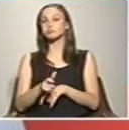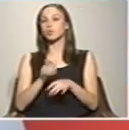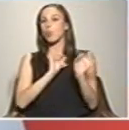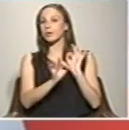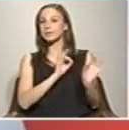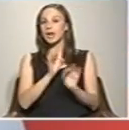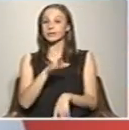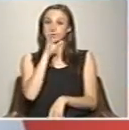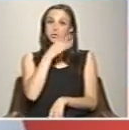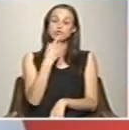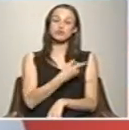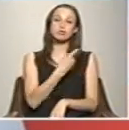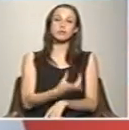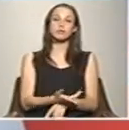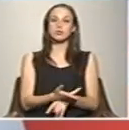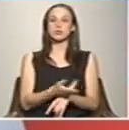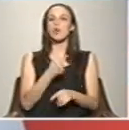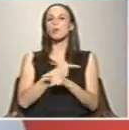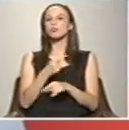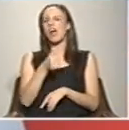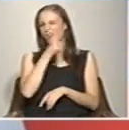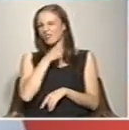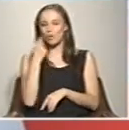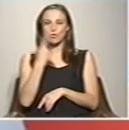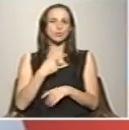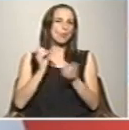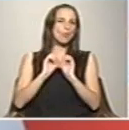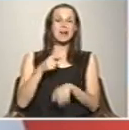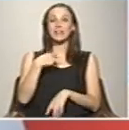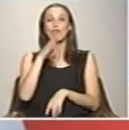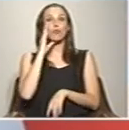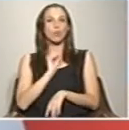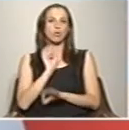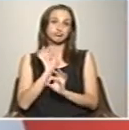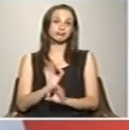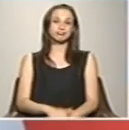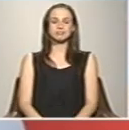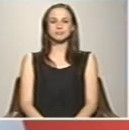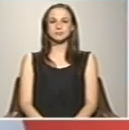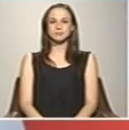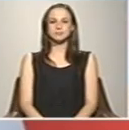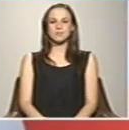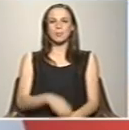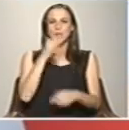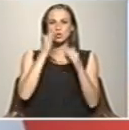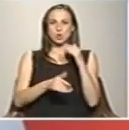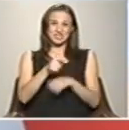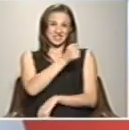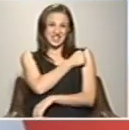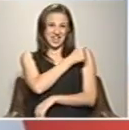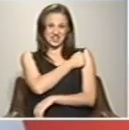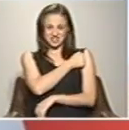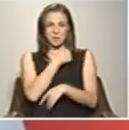porque não reconhecem que estão numa situação de vitimação, porque têm vergonha de dizer que são vítimas, por exemplo, do lugar de um filho. Mas quando acontece, a maior parte das vezes, dentro de casa, com certeza é